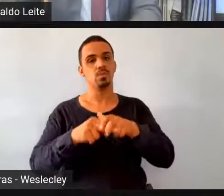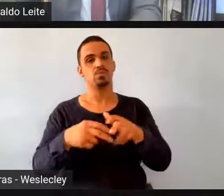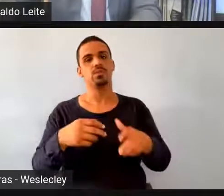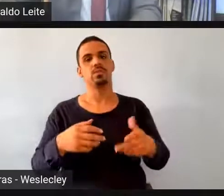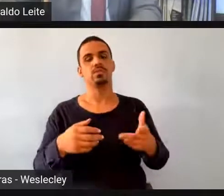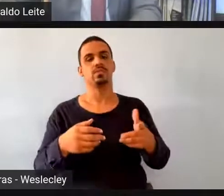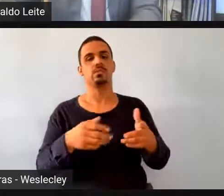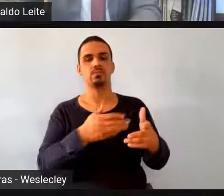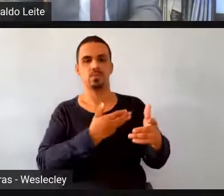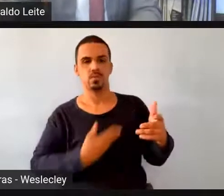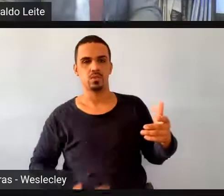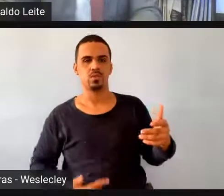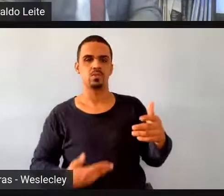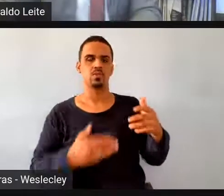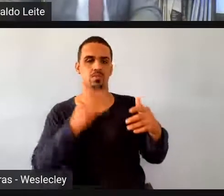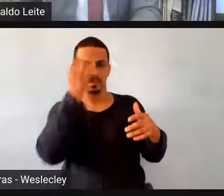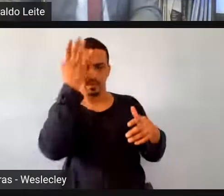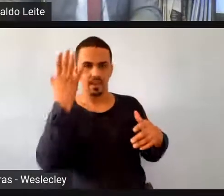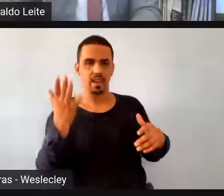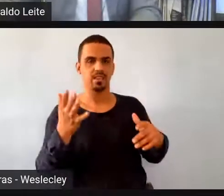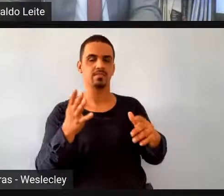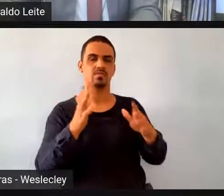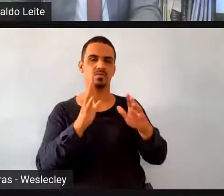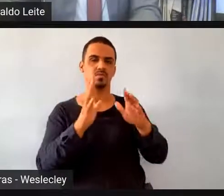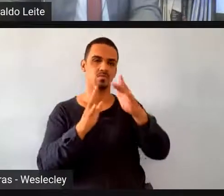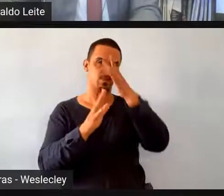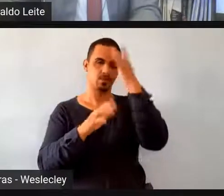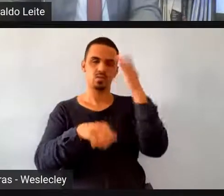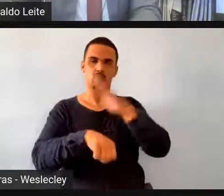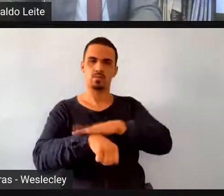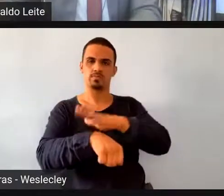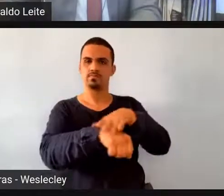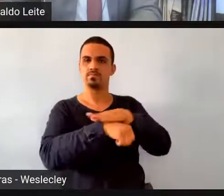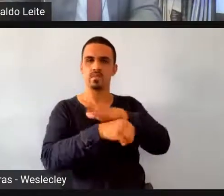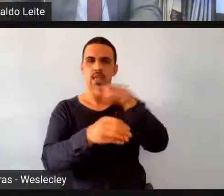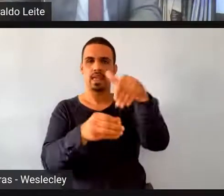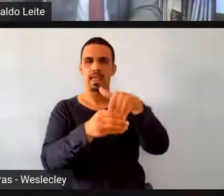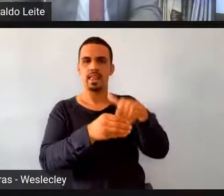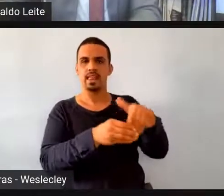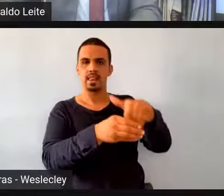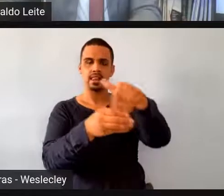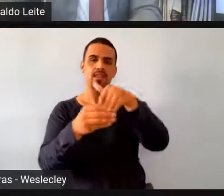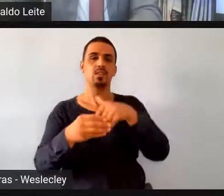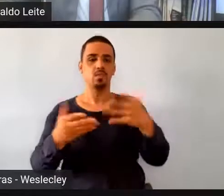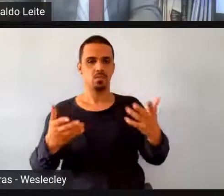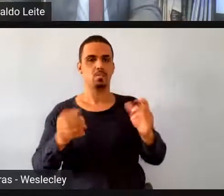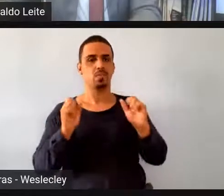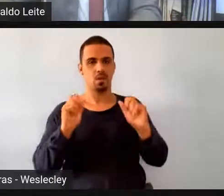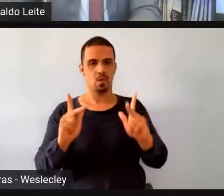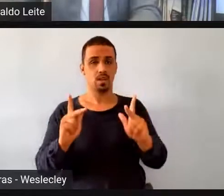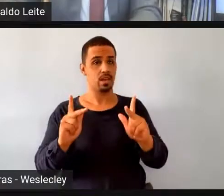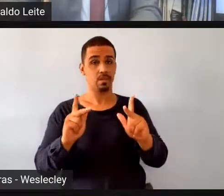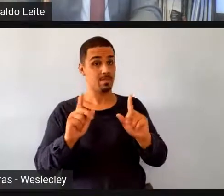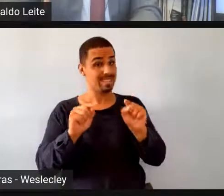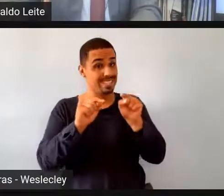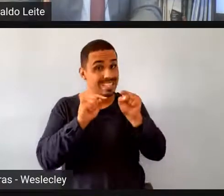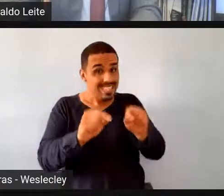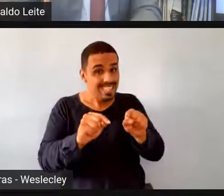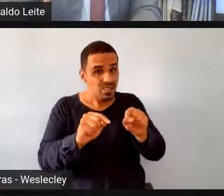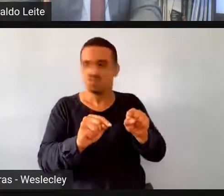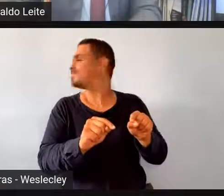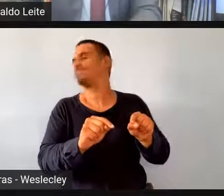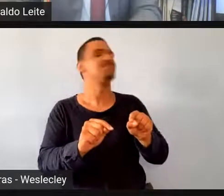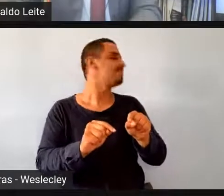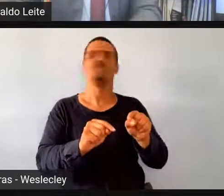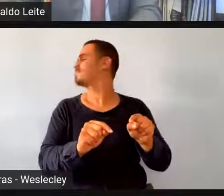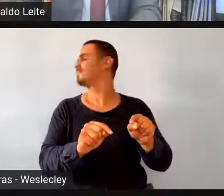mais inteligível pelo eleitor do ponto de vista das bancadas. Né? Mas, muito bem, não é isso. Além disso, você